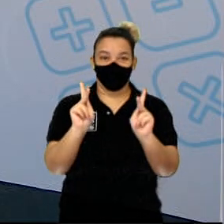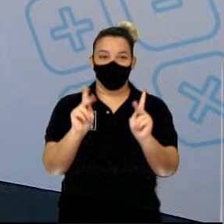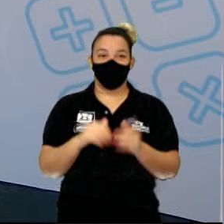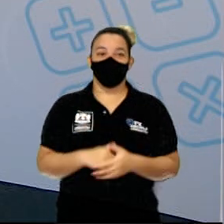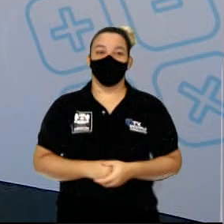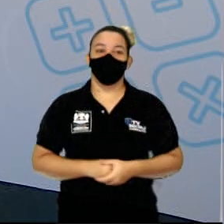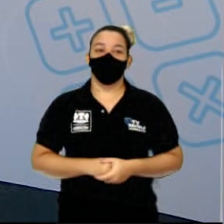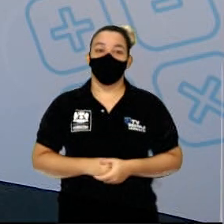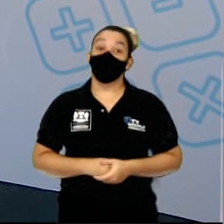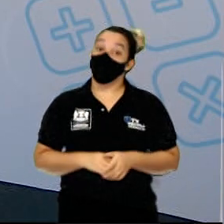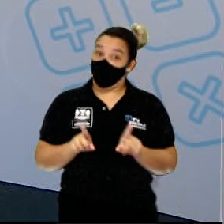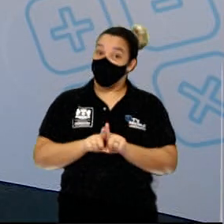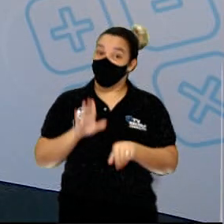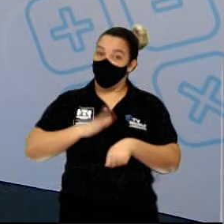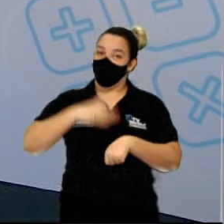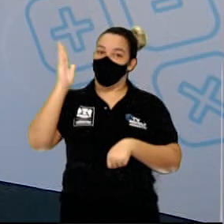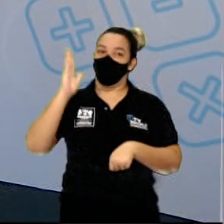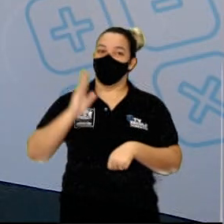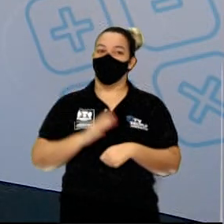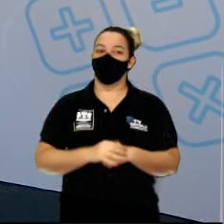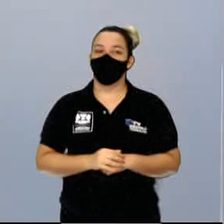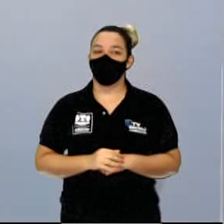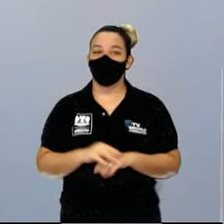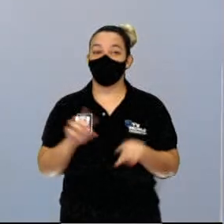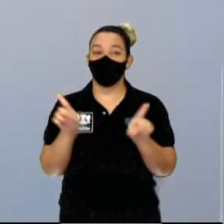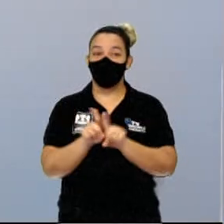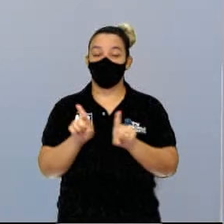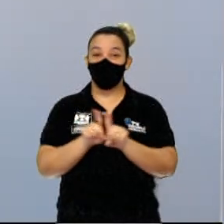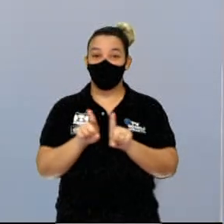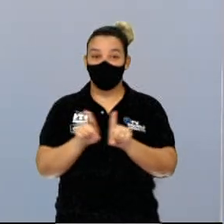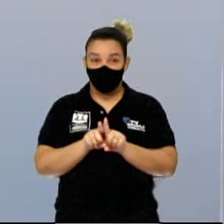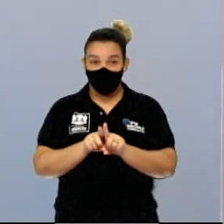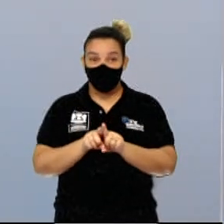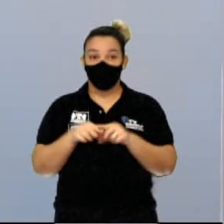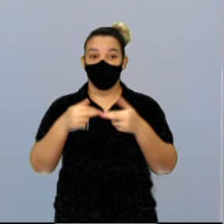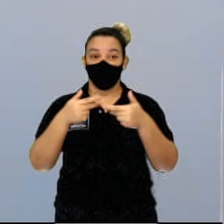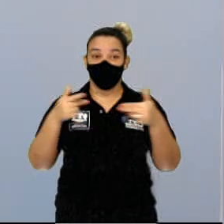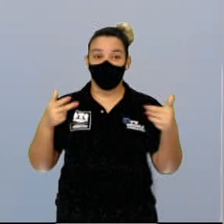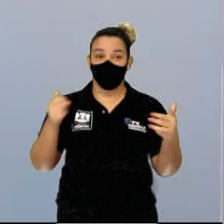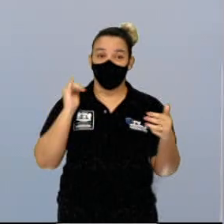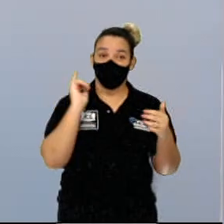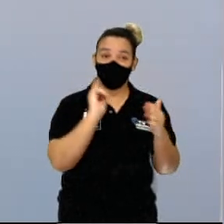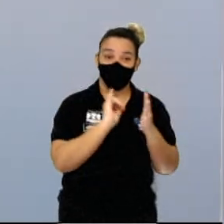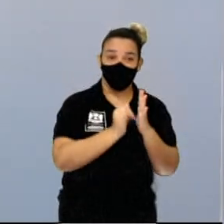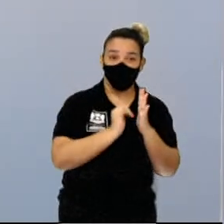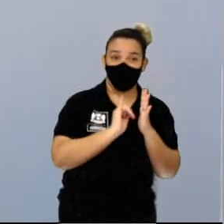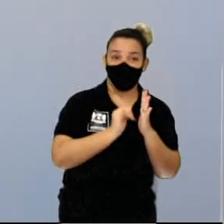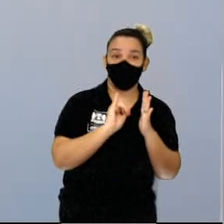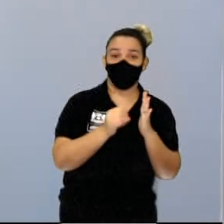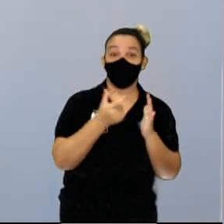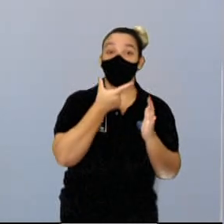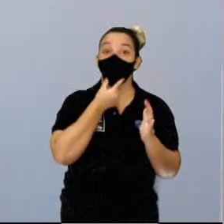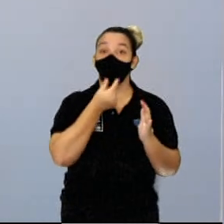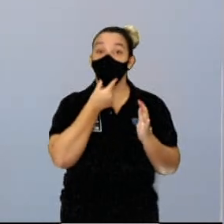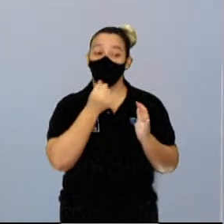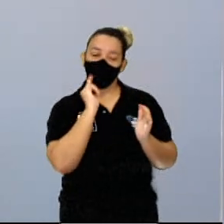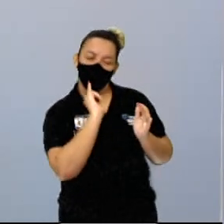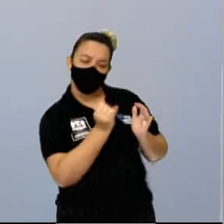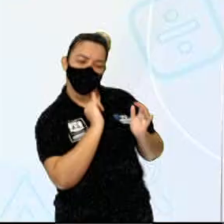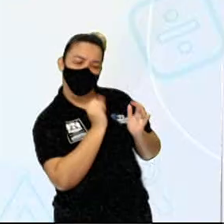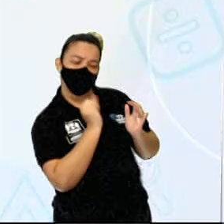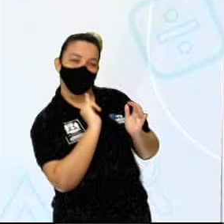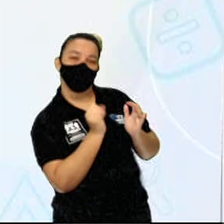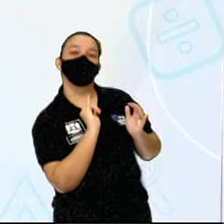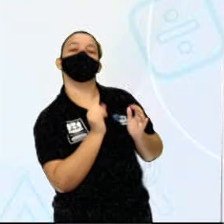Então, ainda tem mais. Existe também a presença dos elementos narrativos, como narrador, que ele é observador, a presença